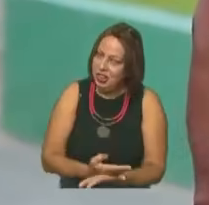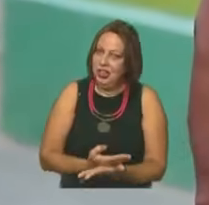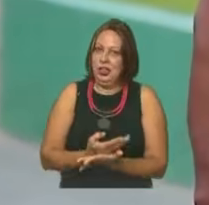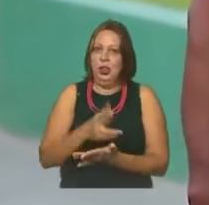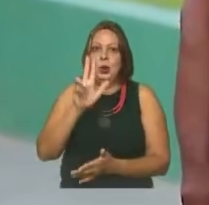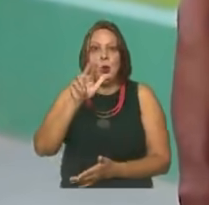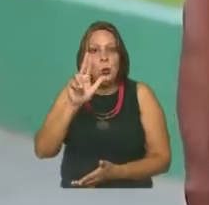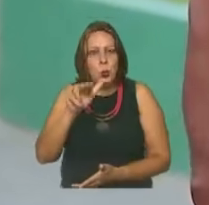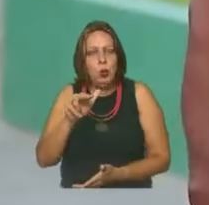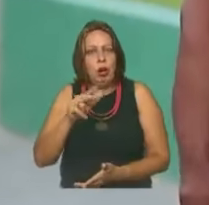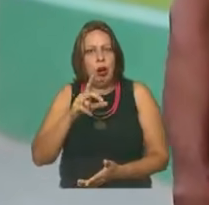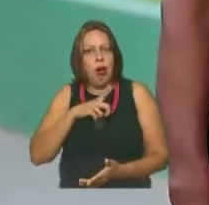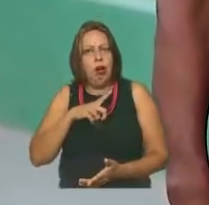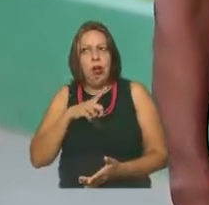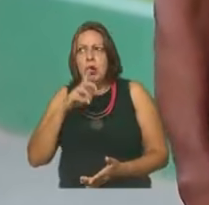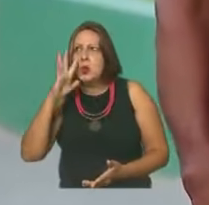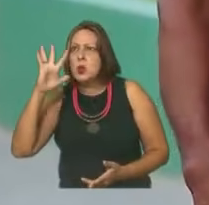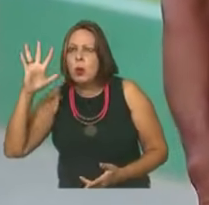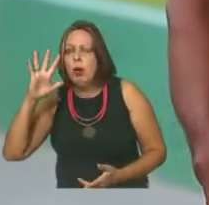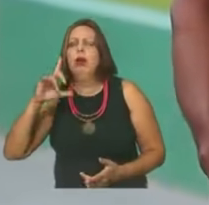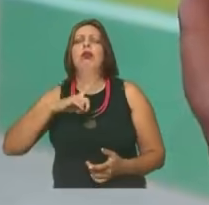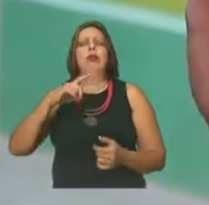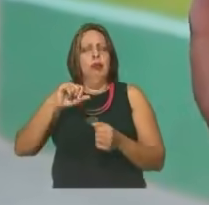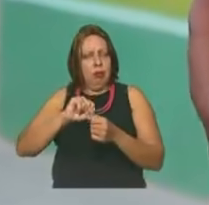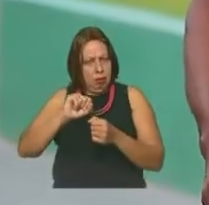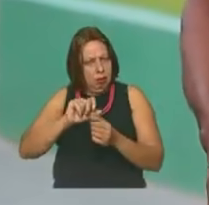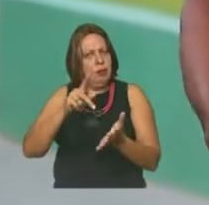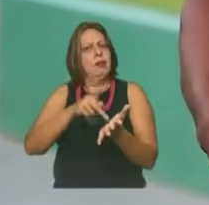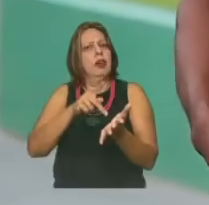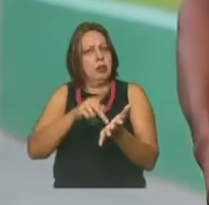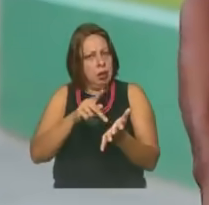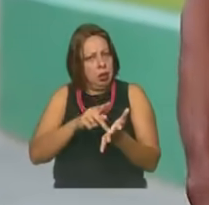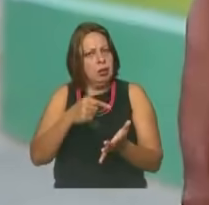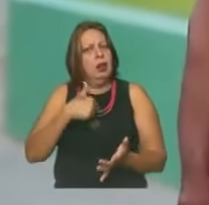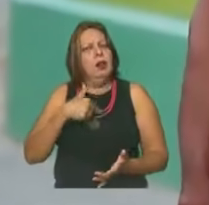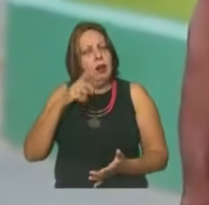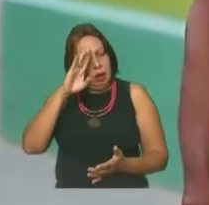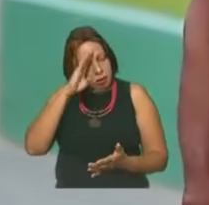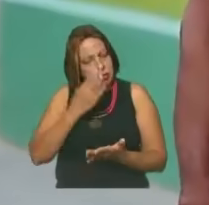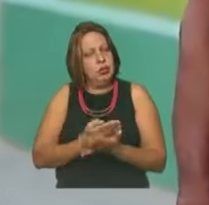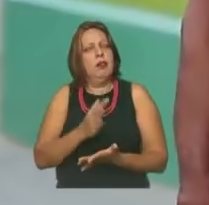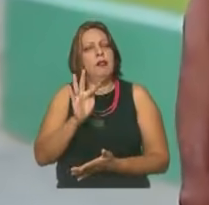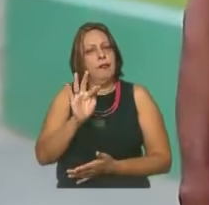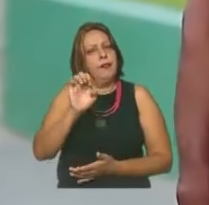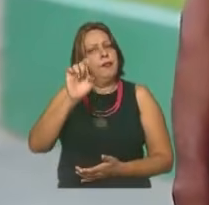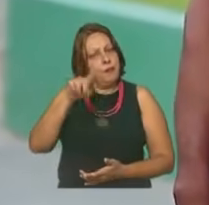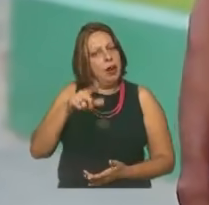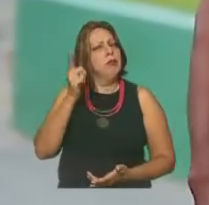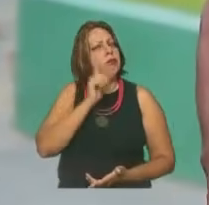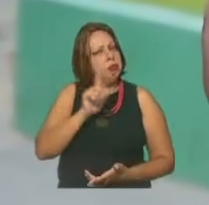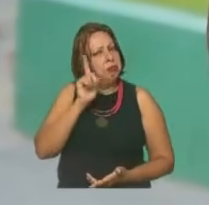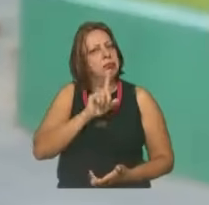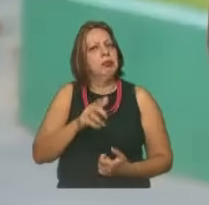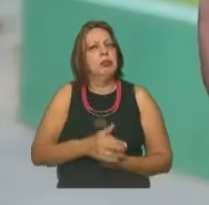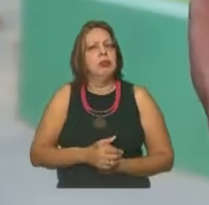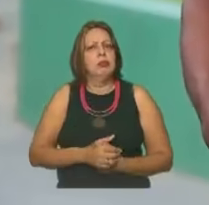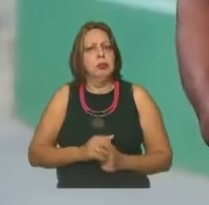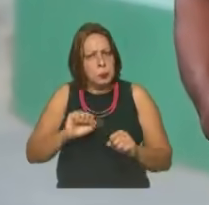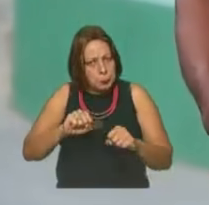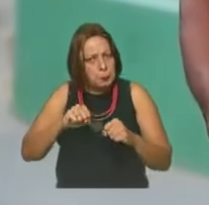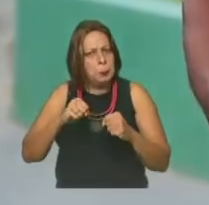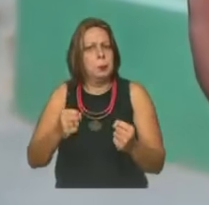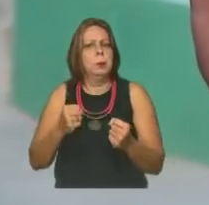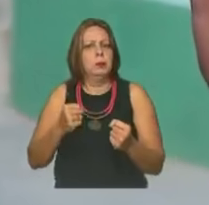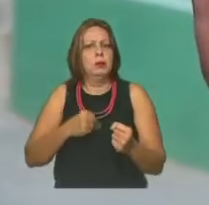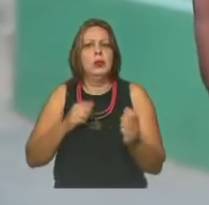realizar seu sonho, que isso é verdade, que aconteceu comigo. Que eu sempre tive fé, um dia eu ia ganhar. Sempre tive força,